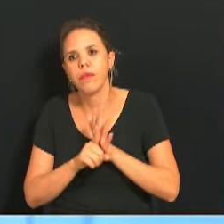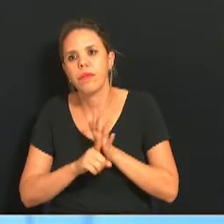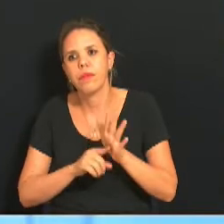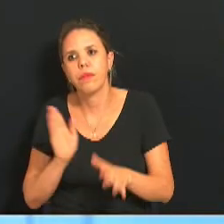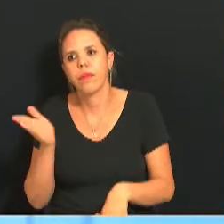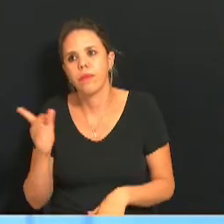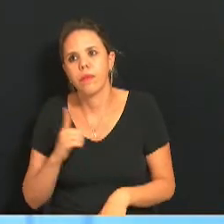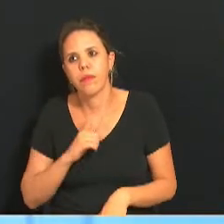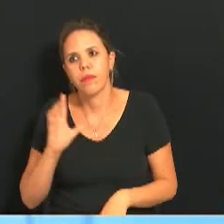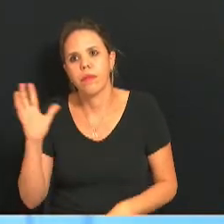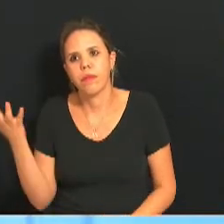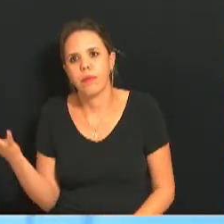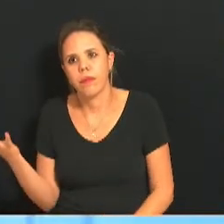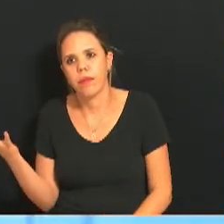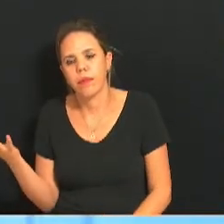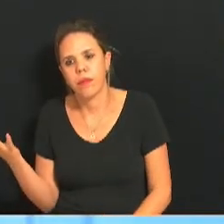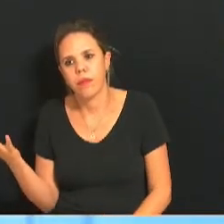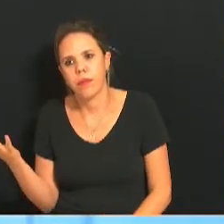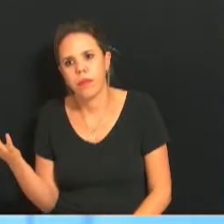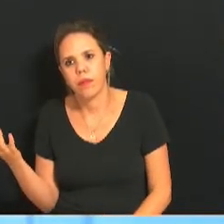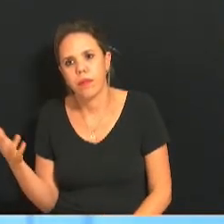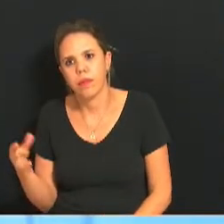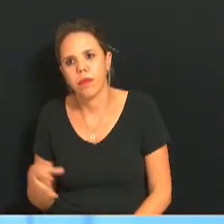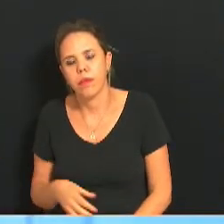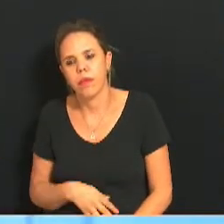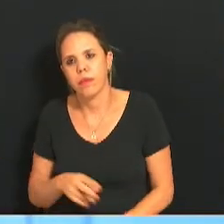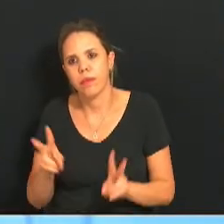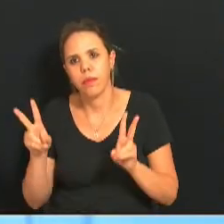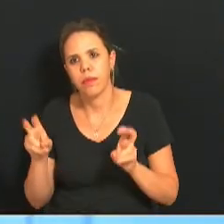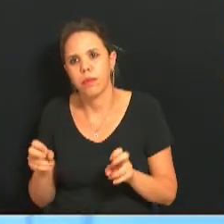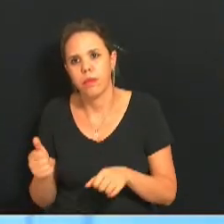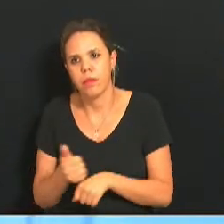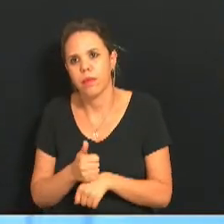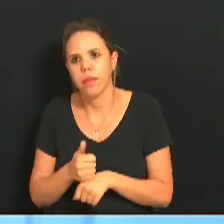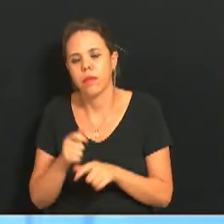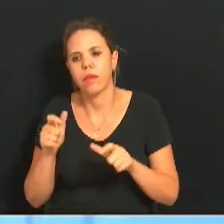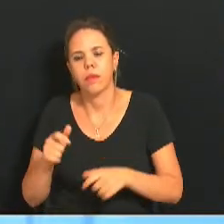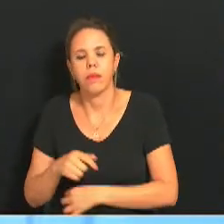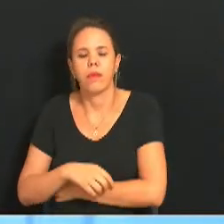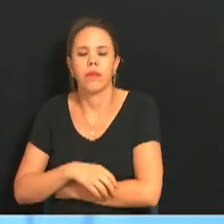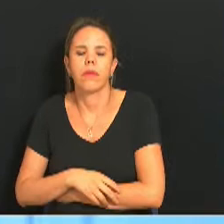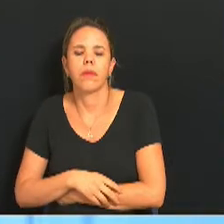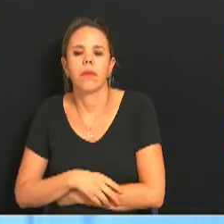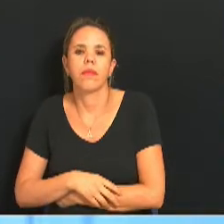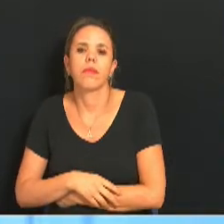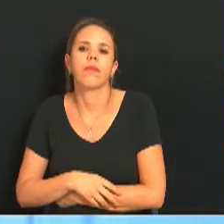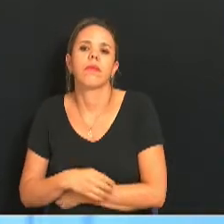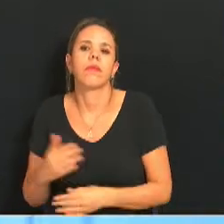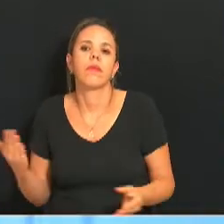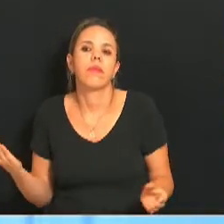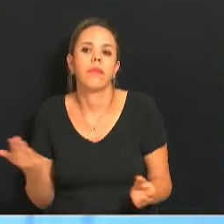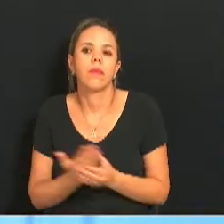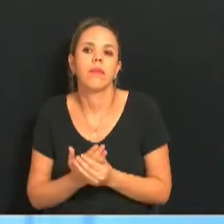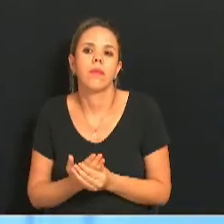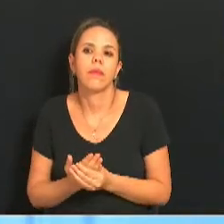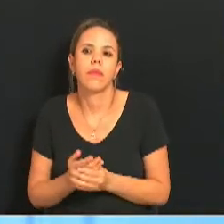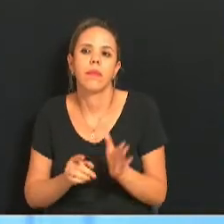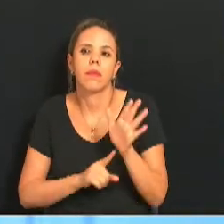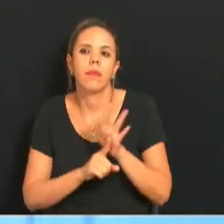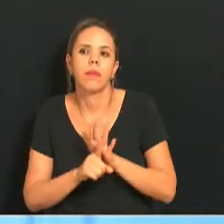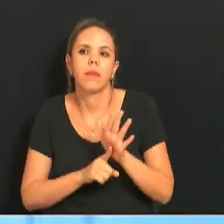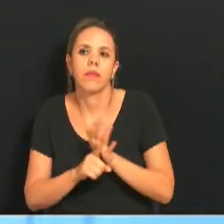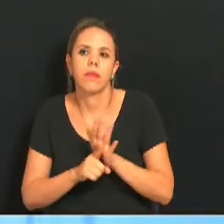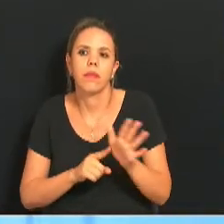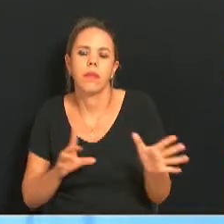viu uma com tecido é a respeito dessa árvore olha e são processos são estudos